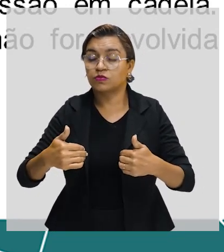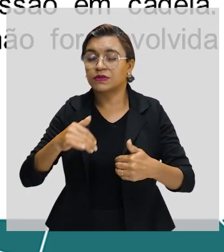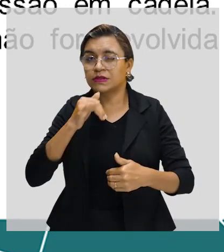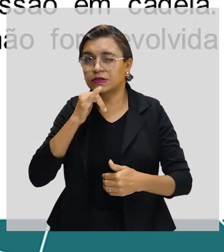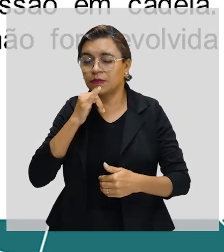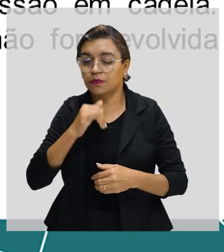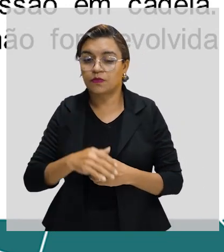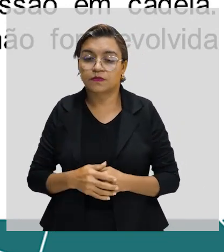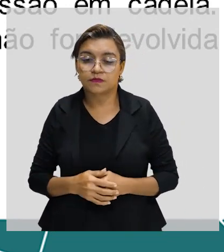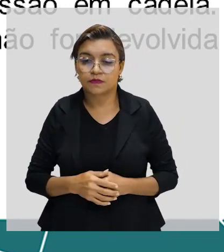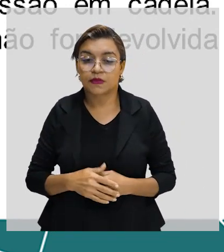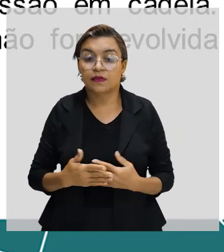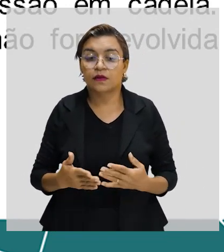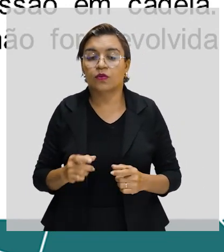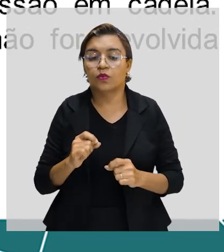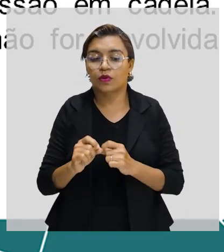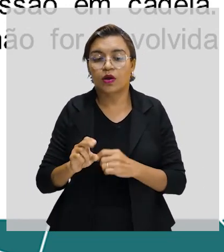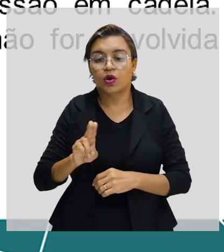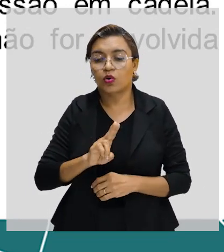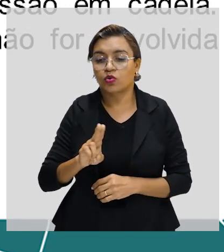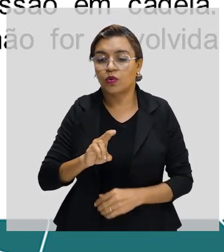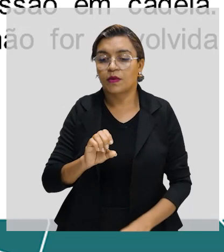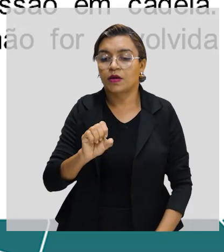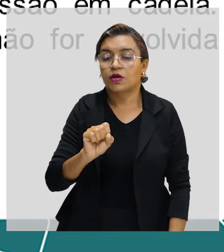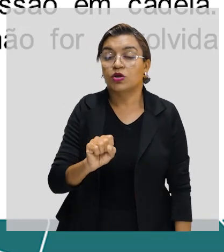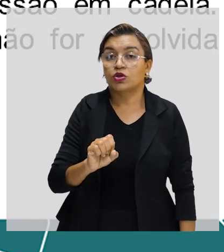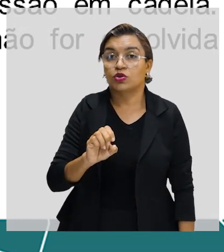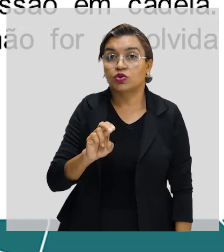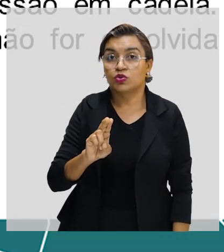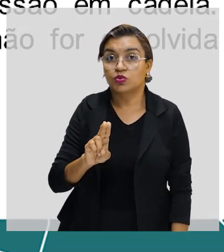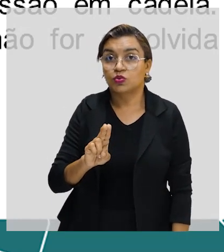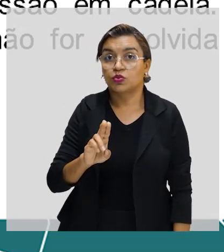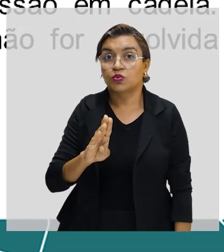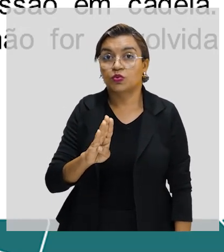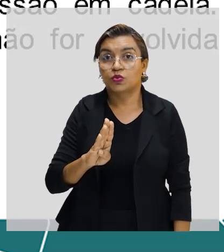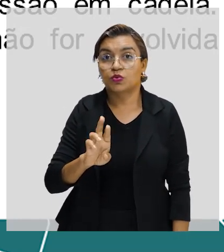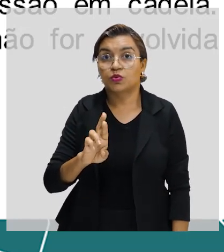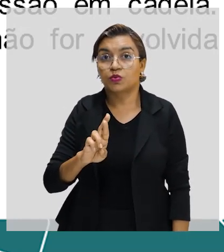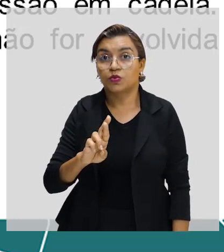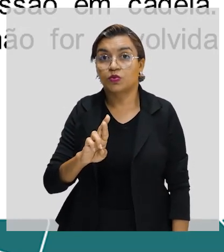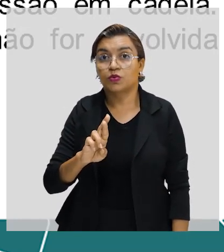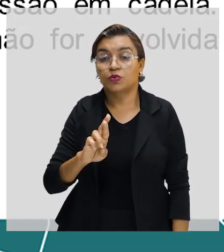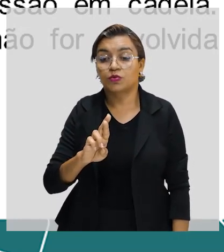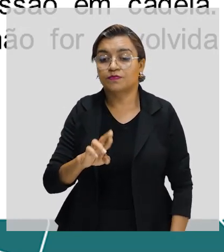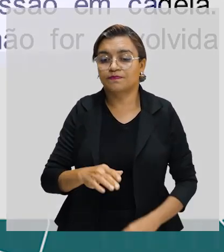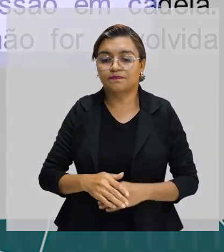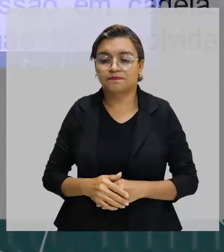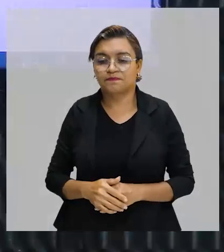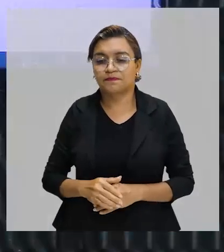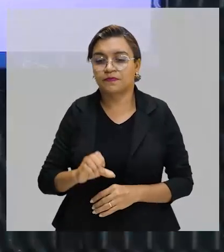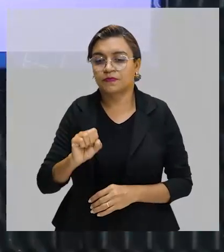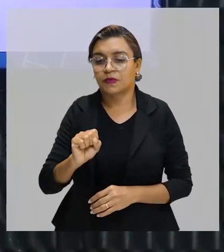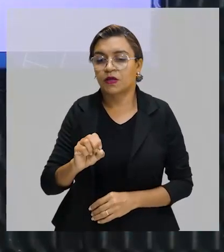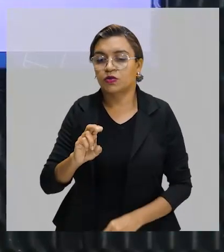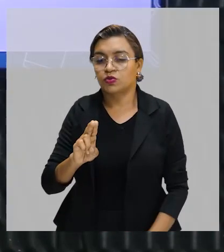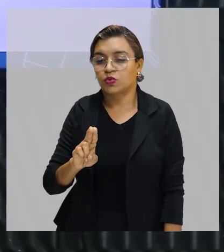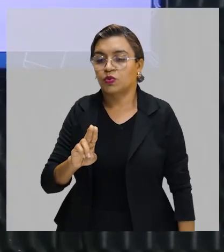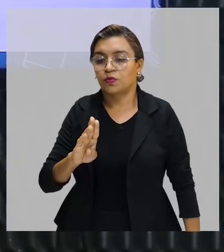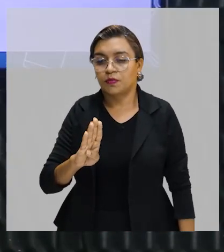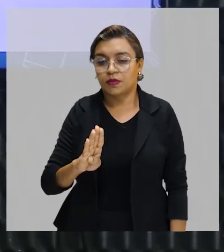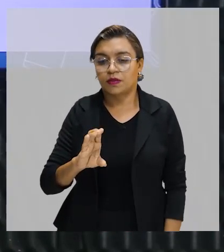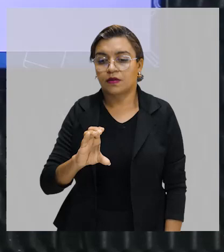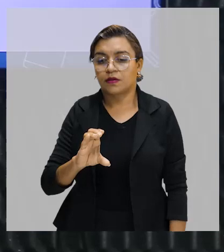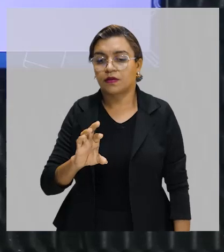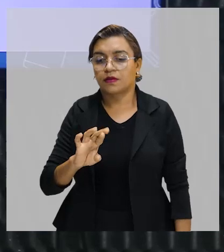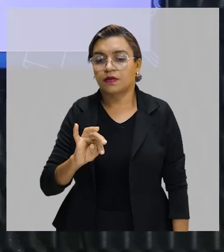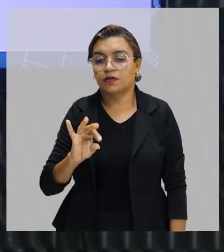caso, a configuração recebe o nome de subcrítica. Então tem crítica, tem a supercrítica, que é acima da crítica, e abaixo da crítica é